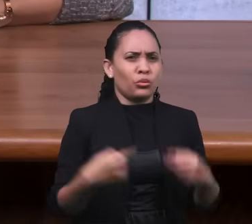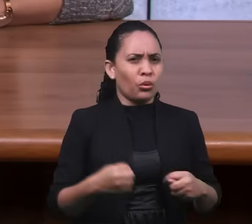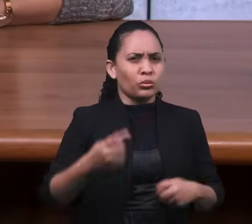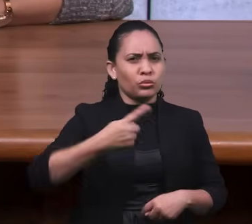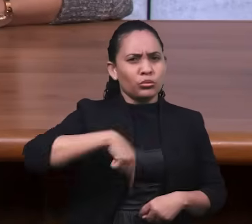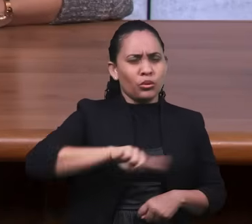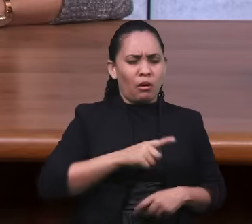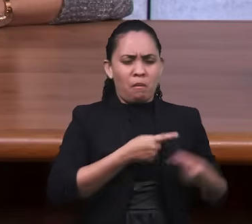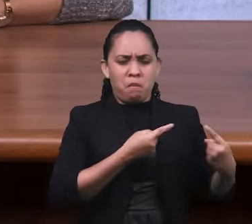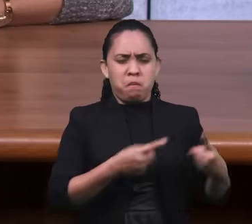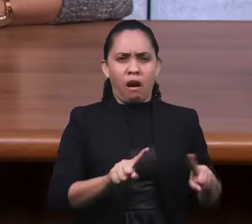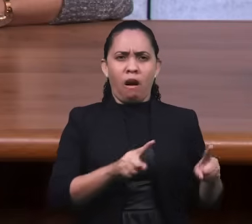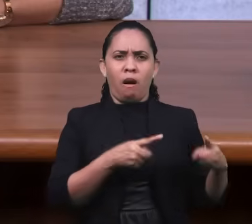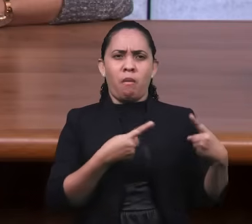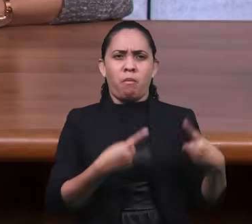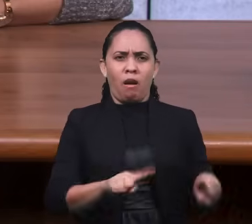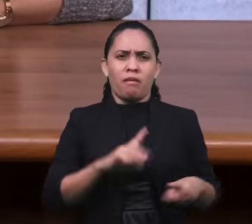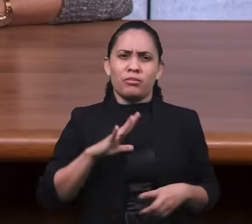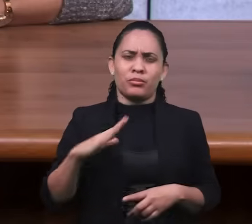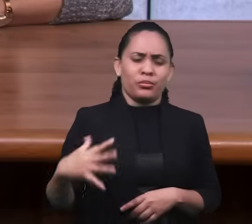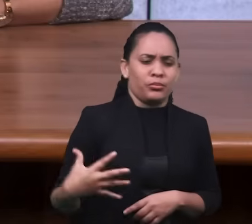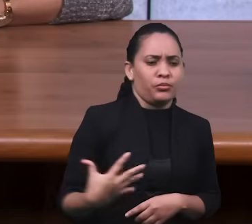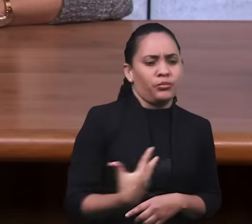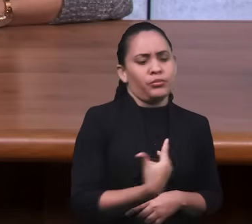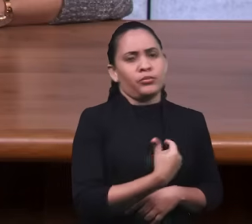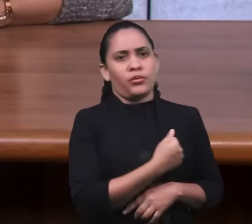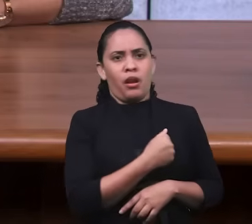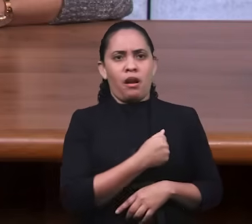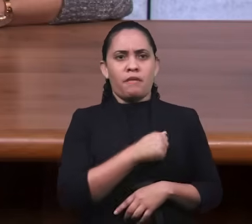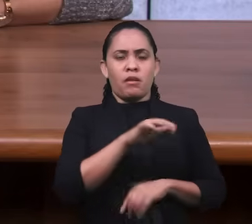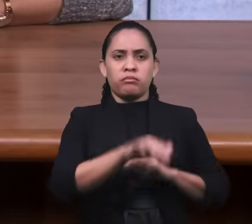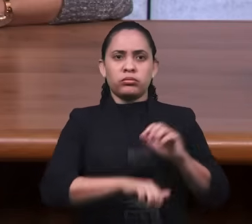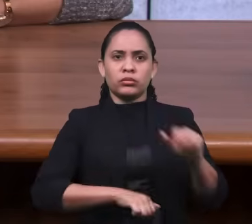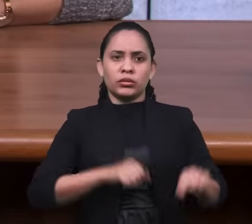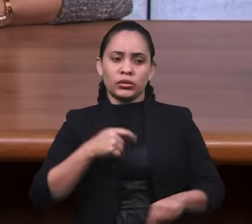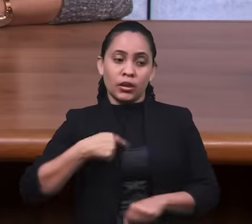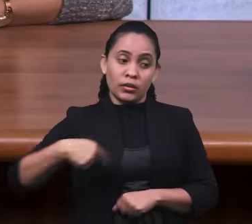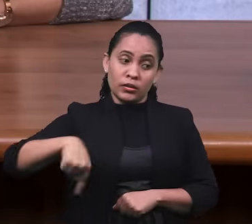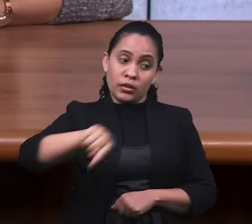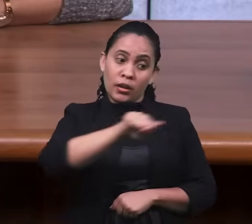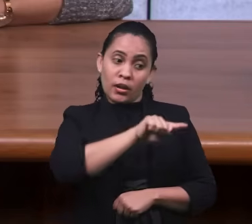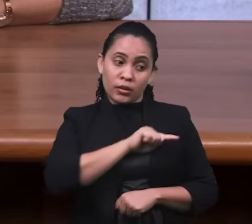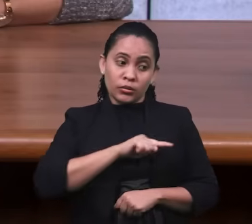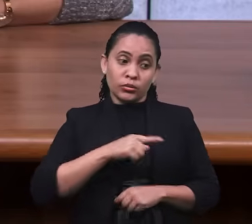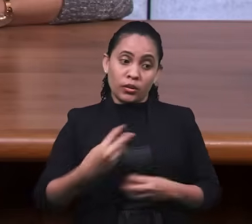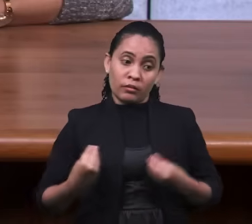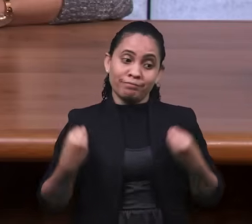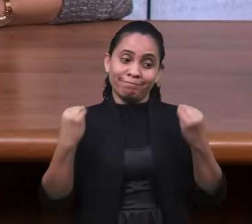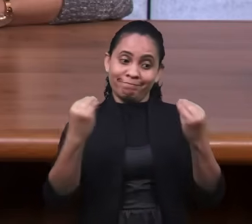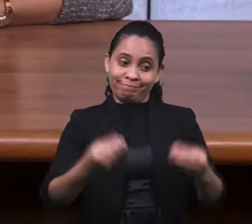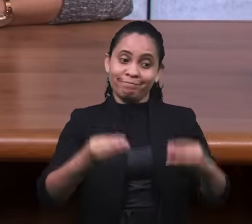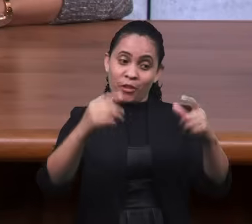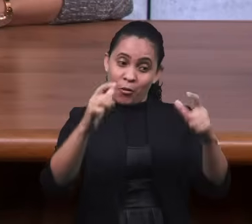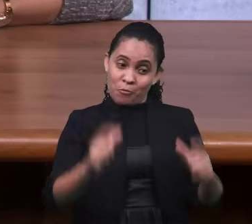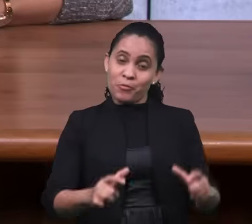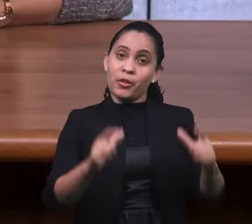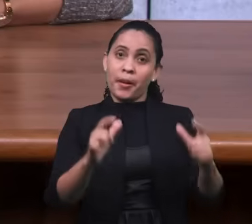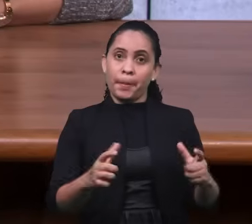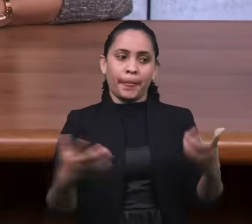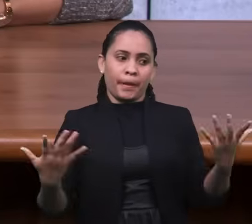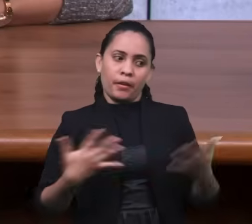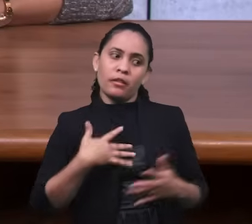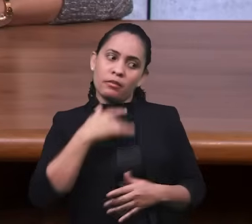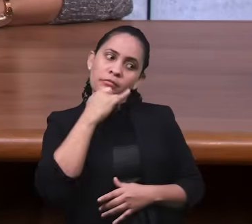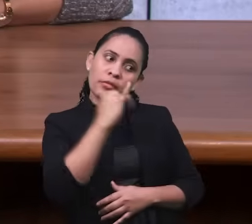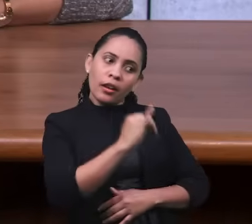vos oprimiam. E os expeli de diante de vós, e a vós dei a sua terra. E vos